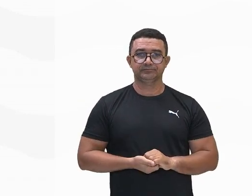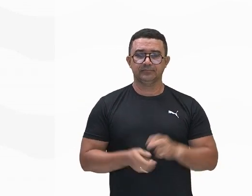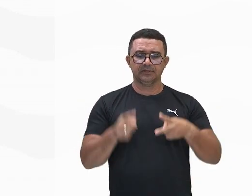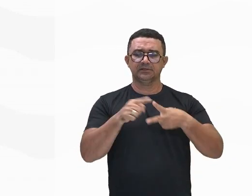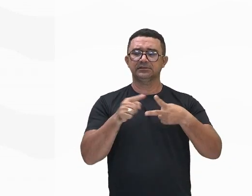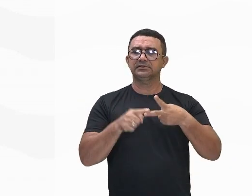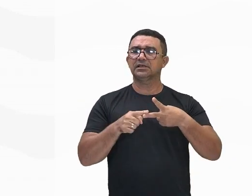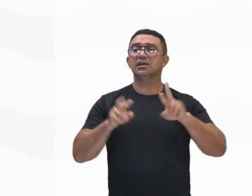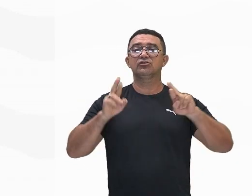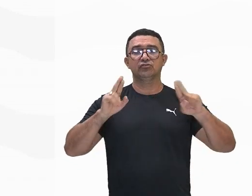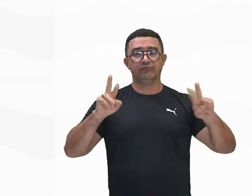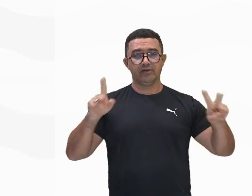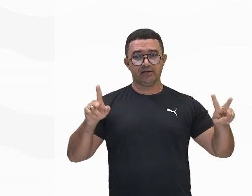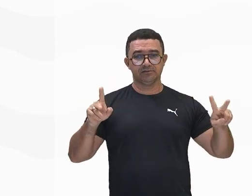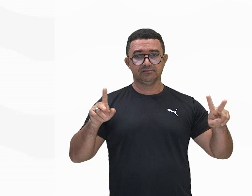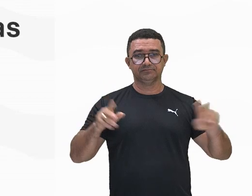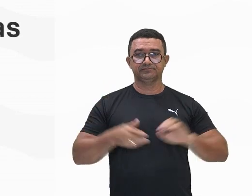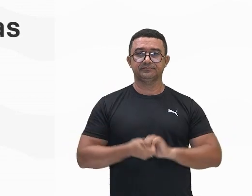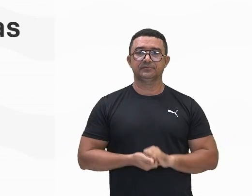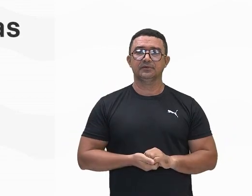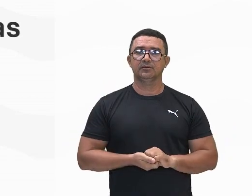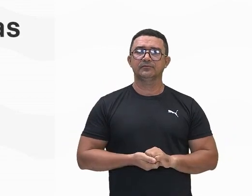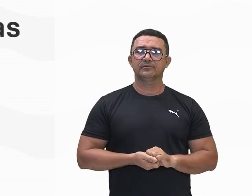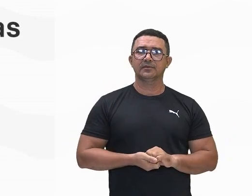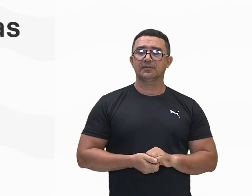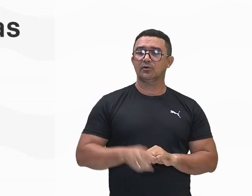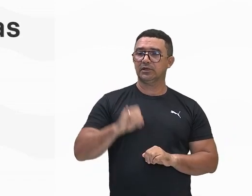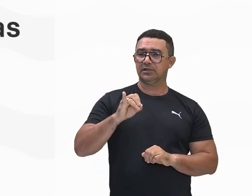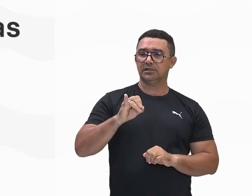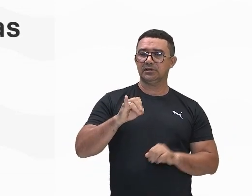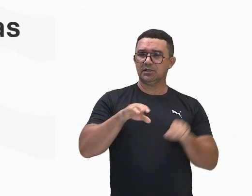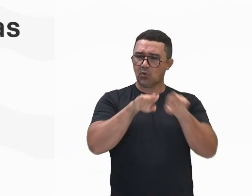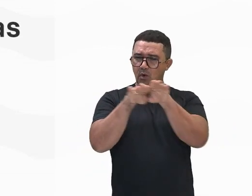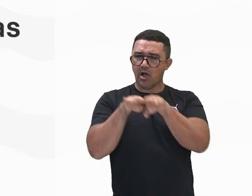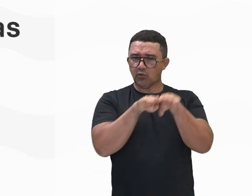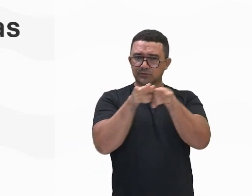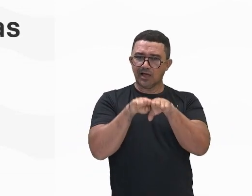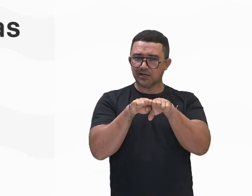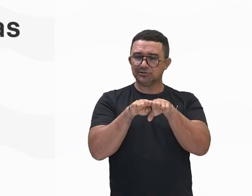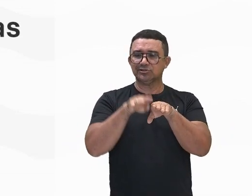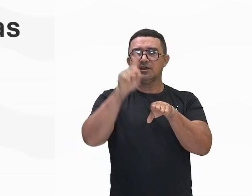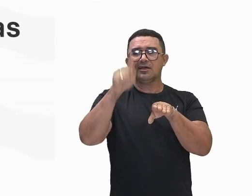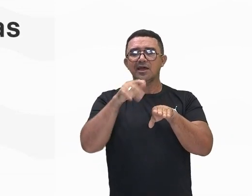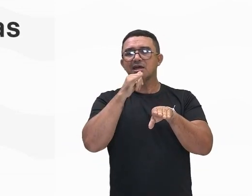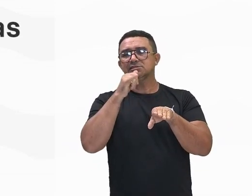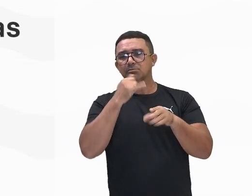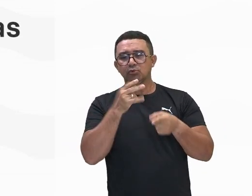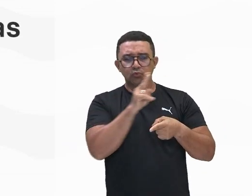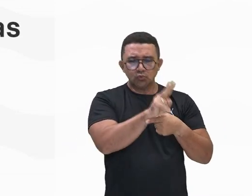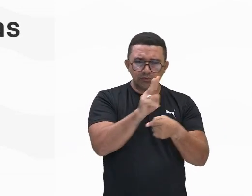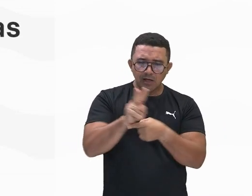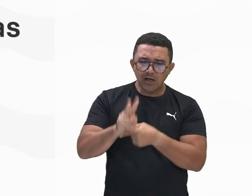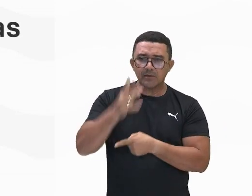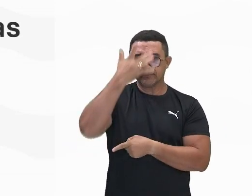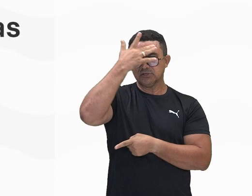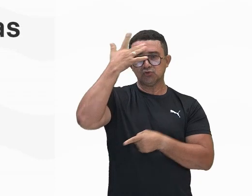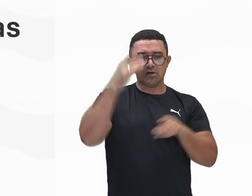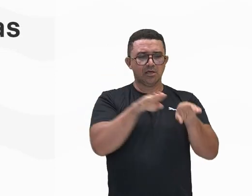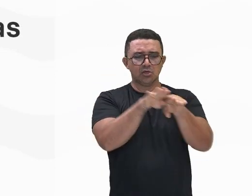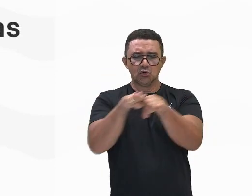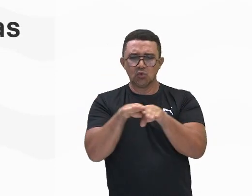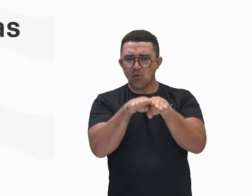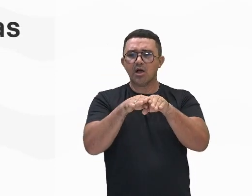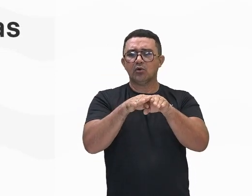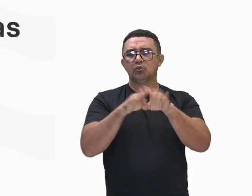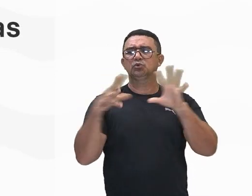entre igualdade e equidade. Igualdade se refere ao tratamento igual e justo a todas as